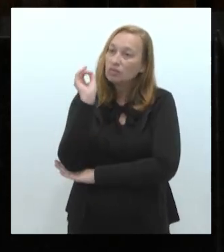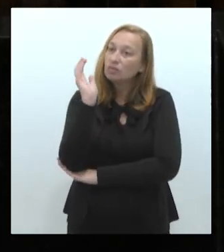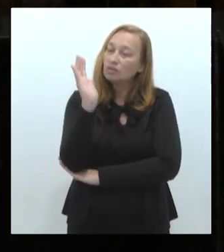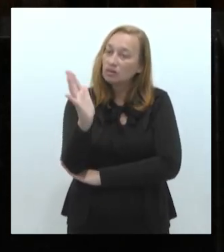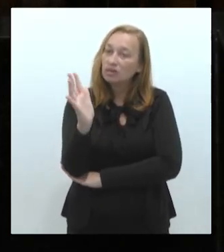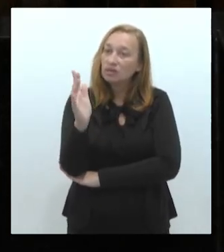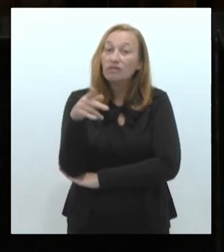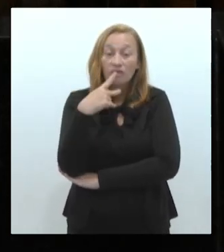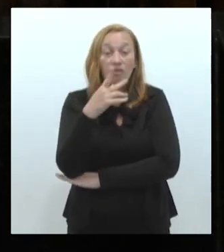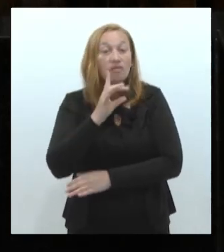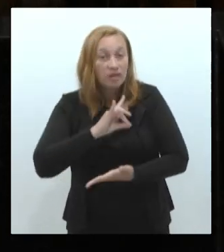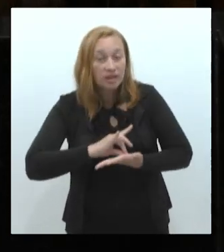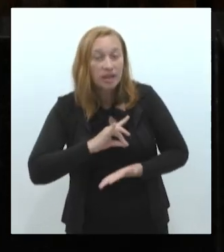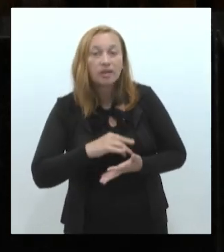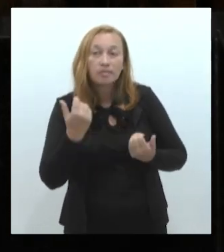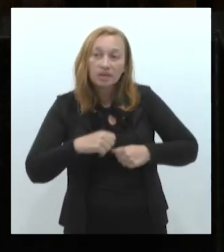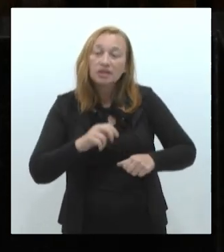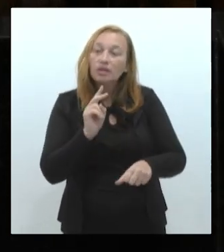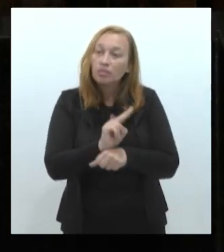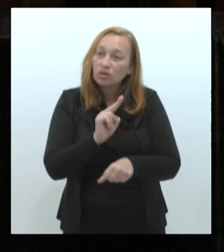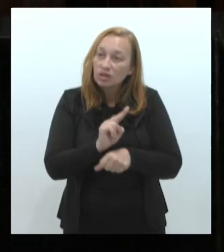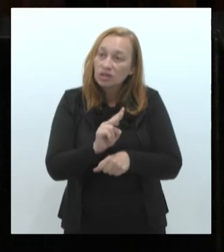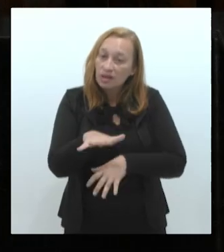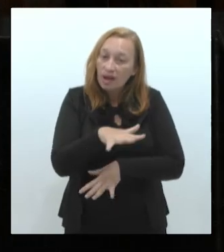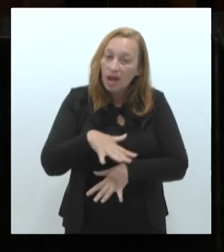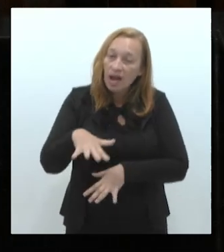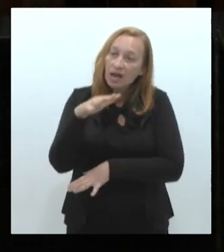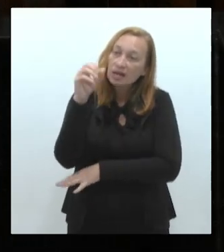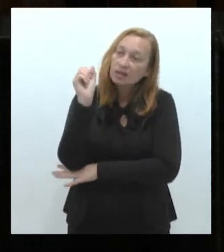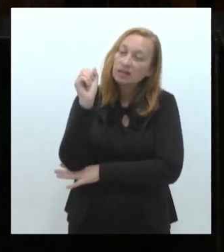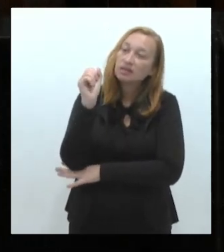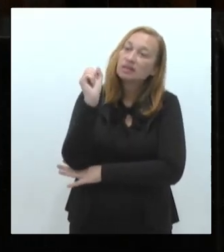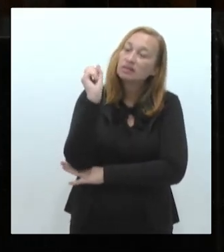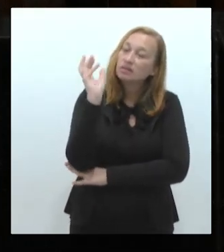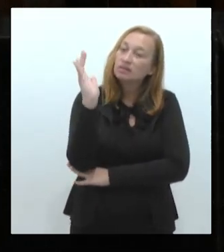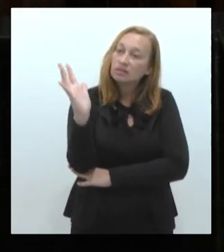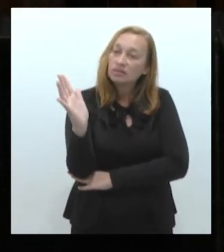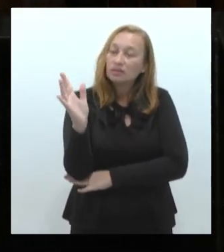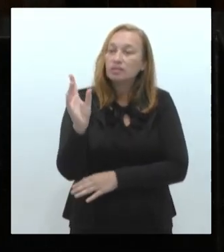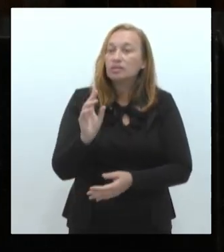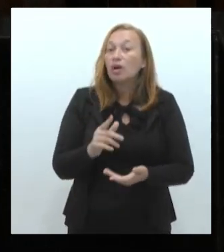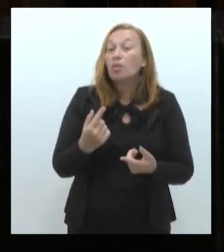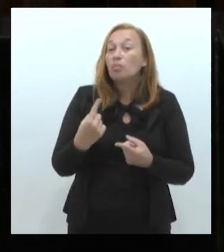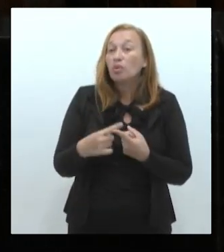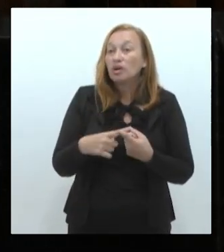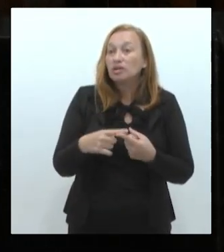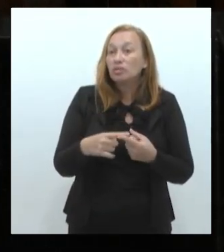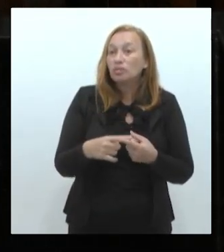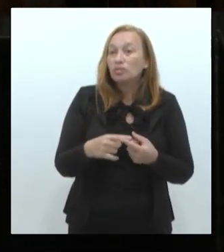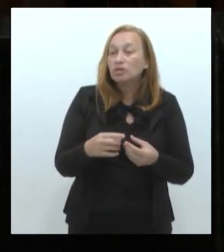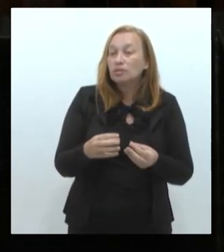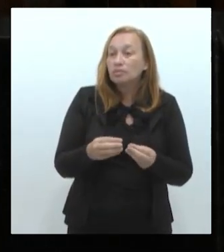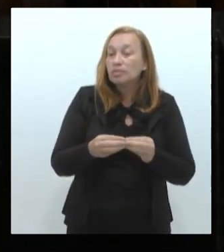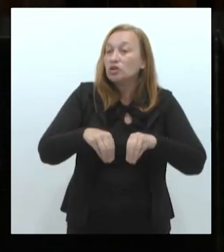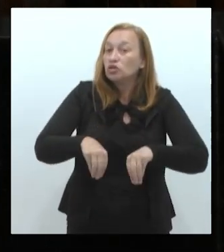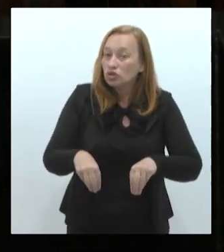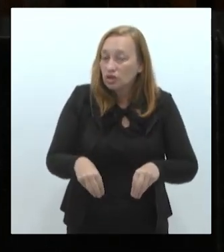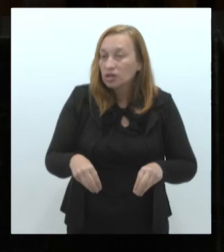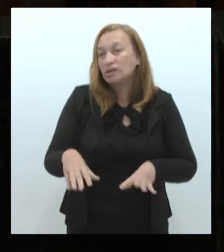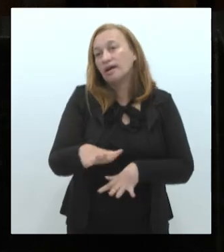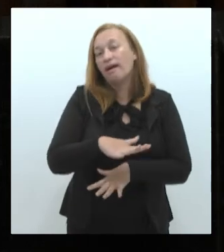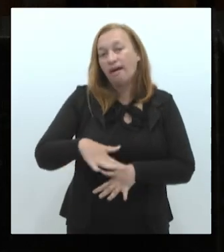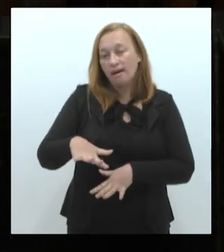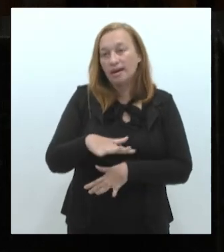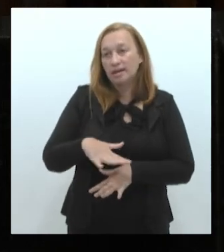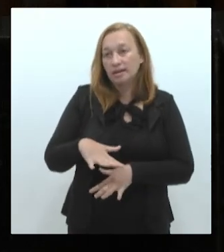isso, nós precisamos proteger as unidades de conservação de Petrópolis, porque os caras estão construindo dentro das unidades de conservação. E a gente denuncia para o Ministério